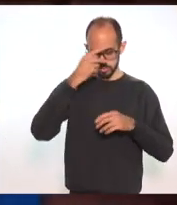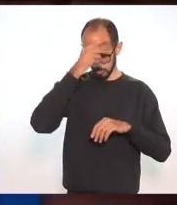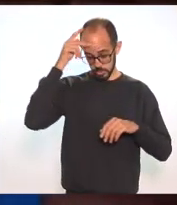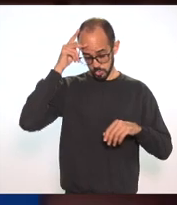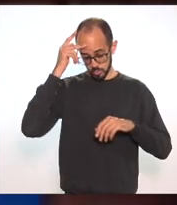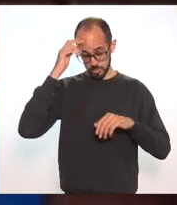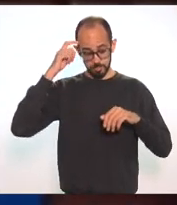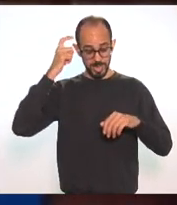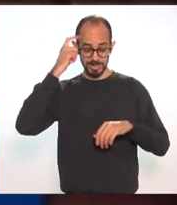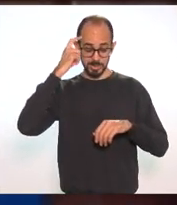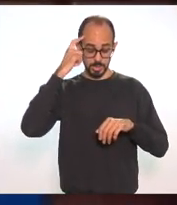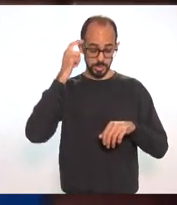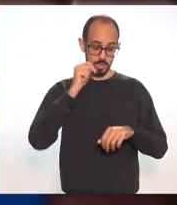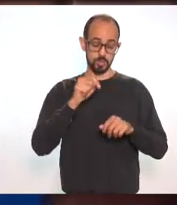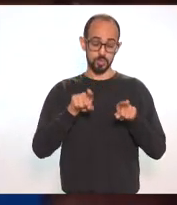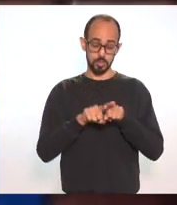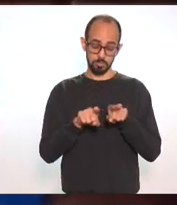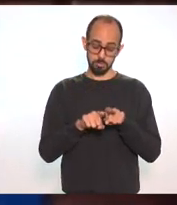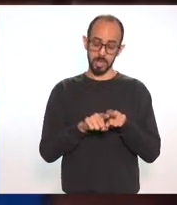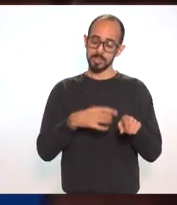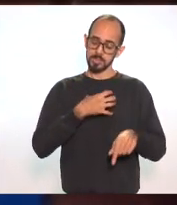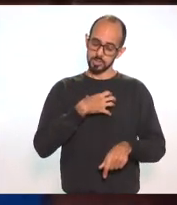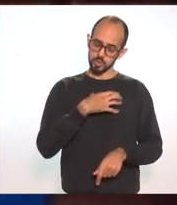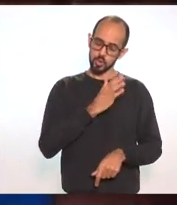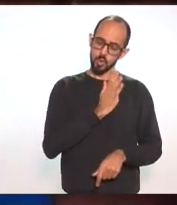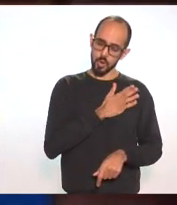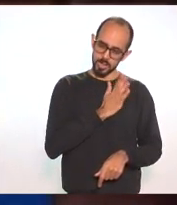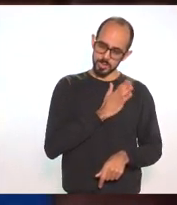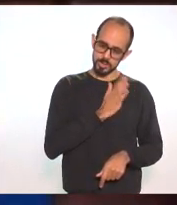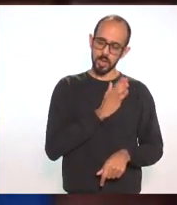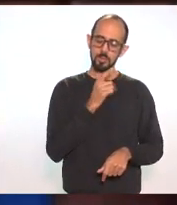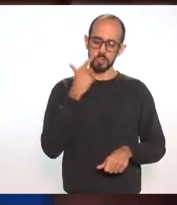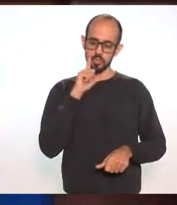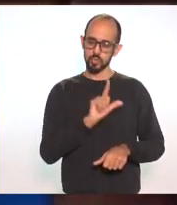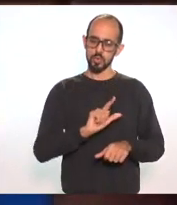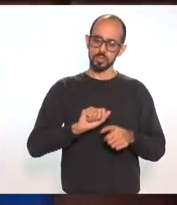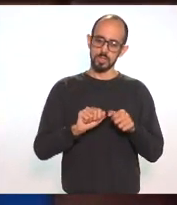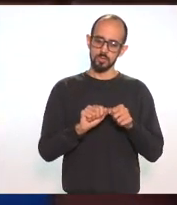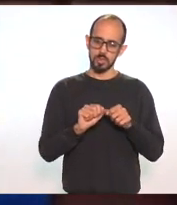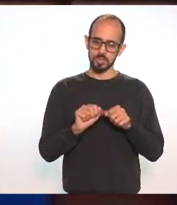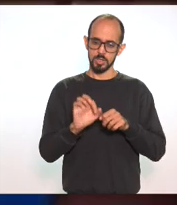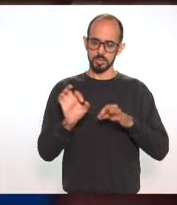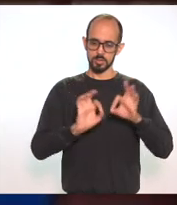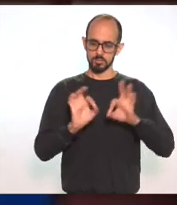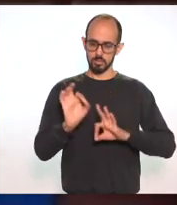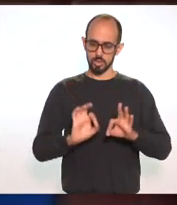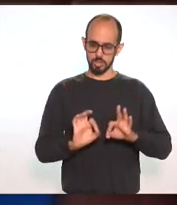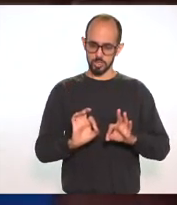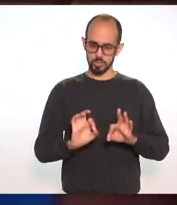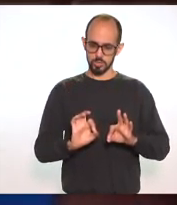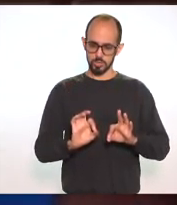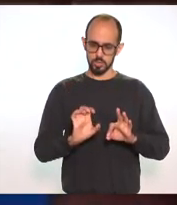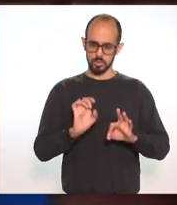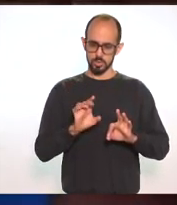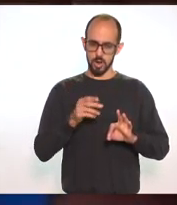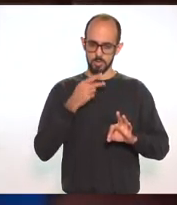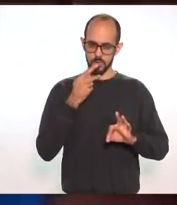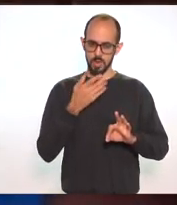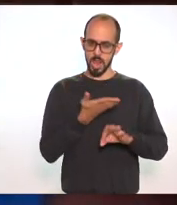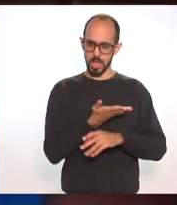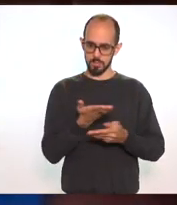corações, inclusive com muita tecnicidade, para a produção desse projeto. Só para deixar aqui para o pleno,